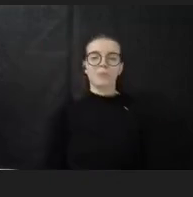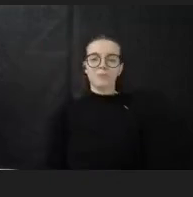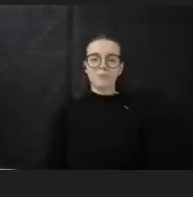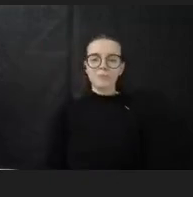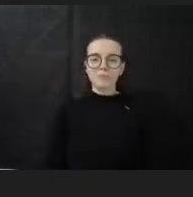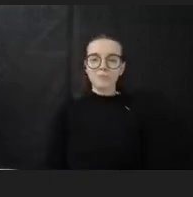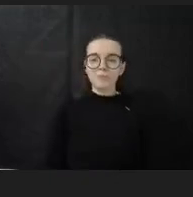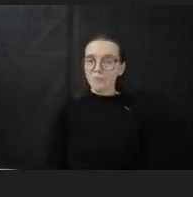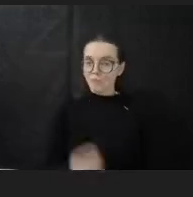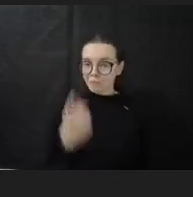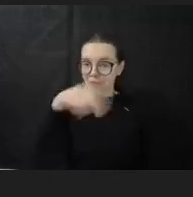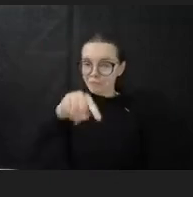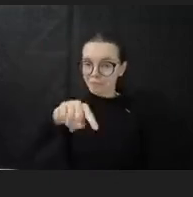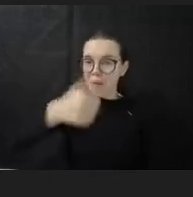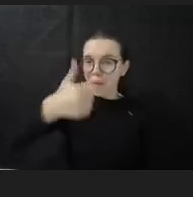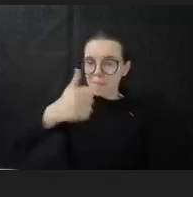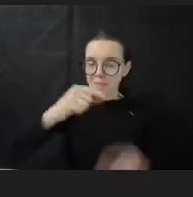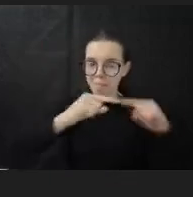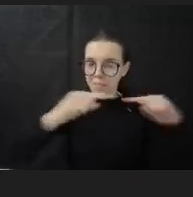Alongamento muscular.